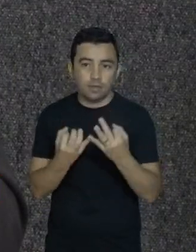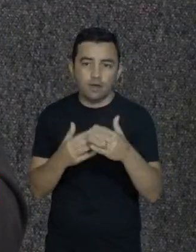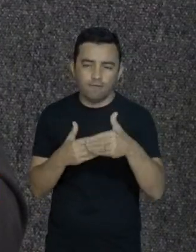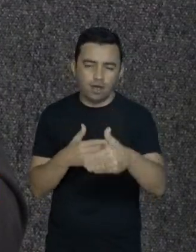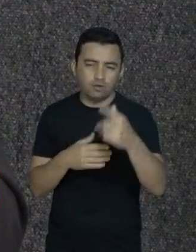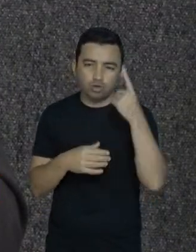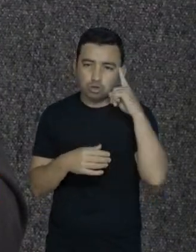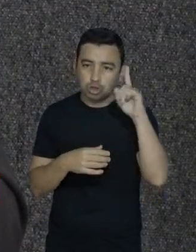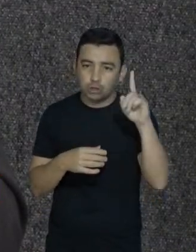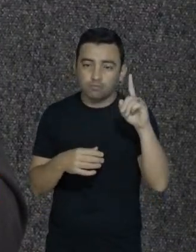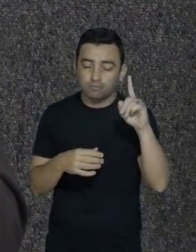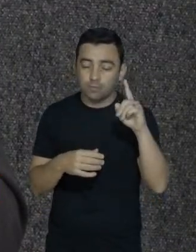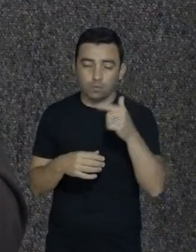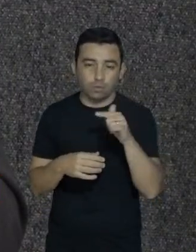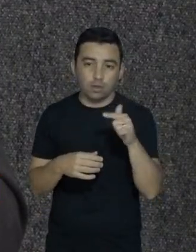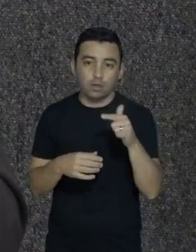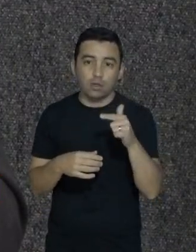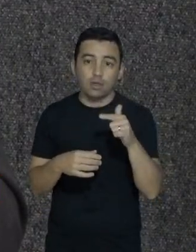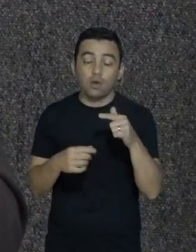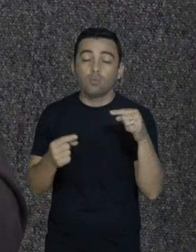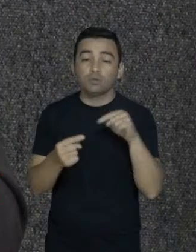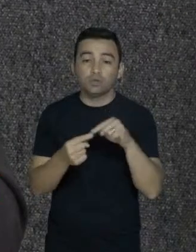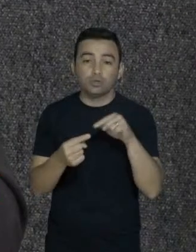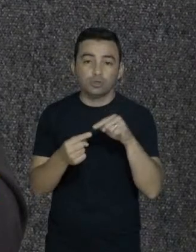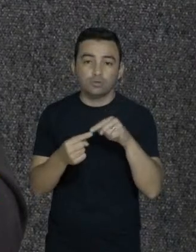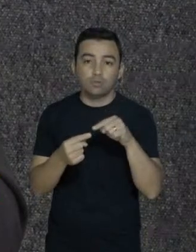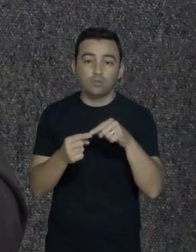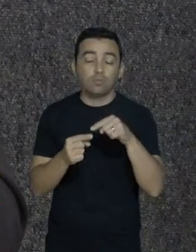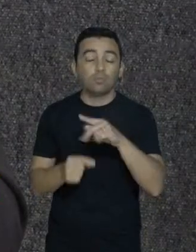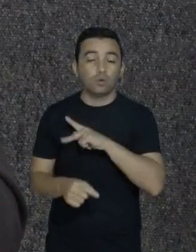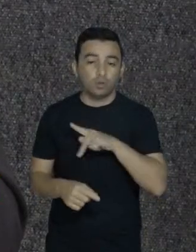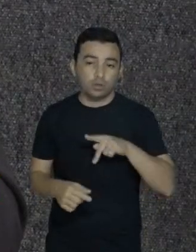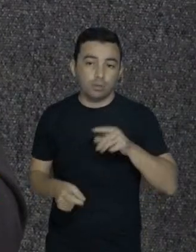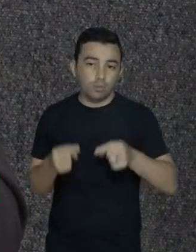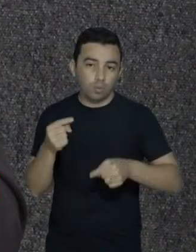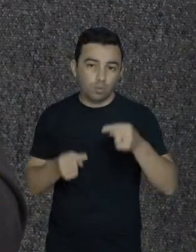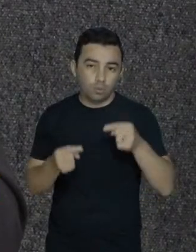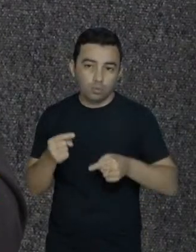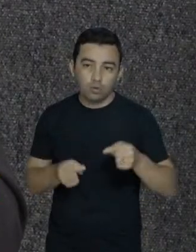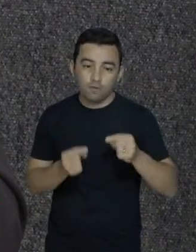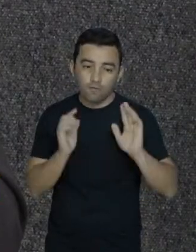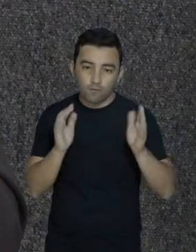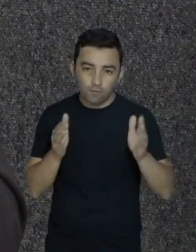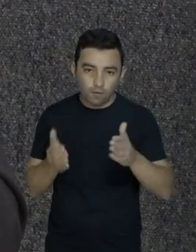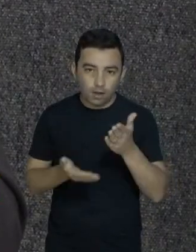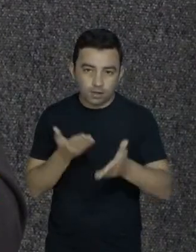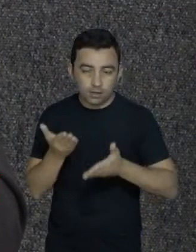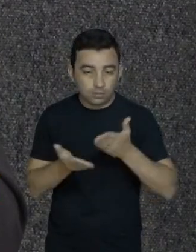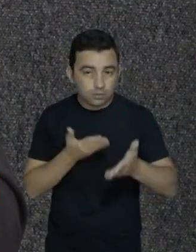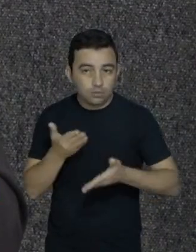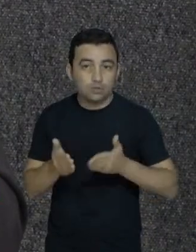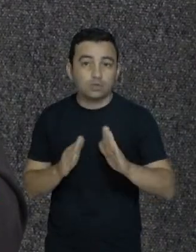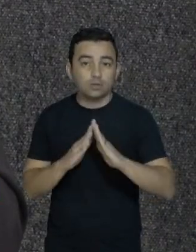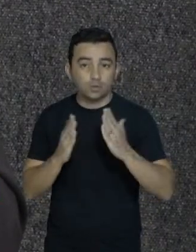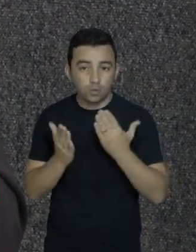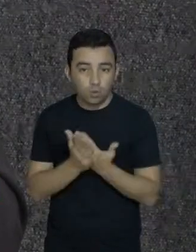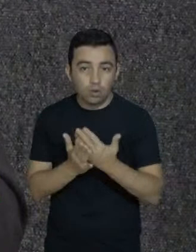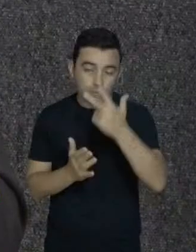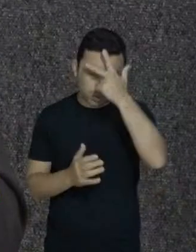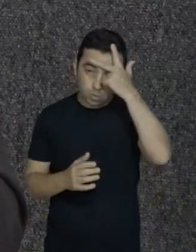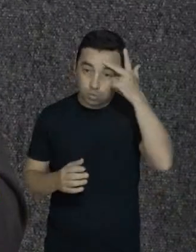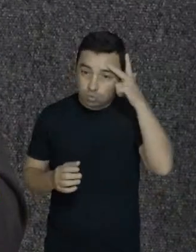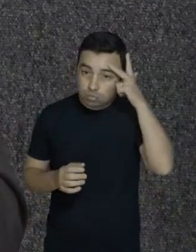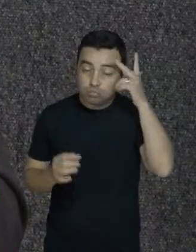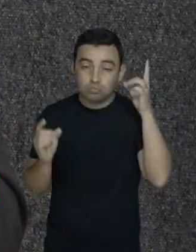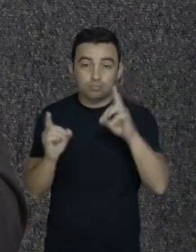objetivo do evento é debater políticas públicas voltadas às redes de atendimento às escolas as pessoas com